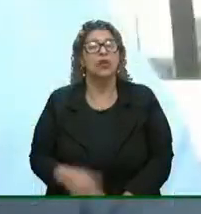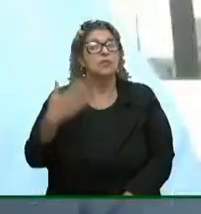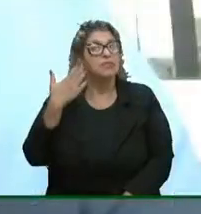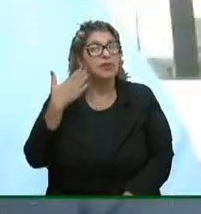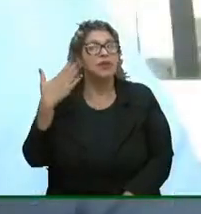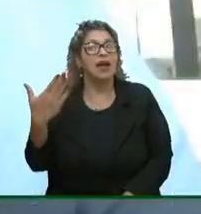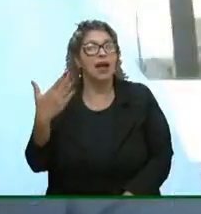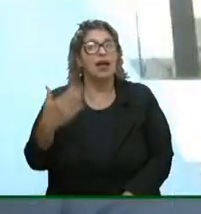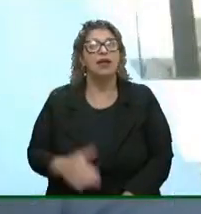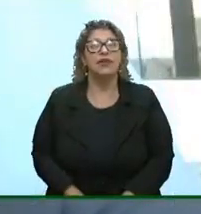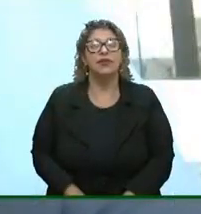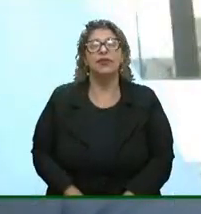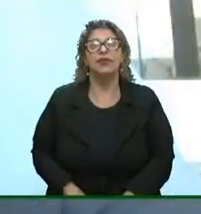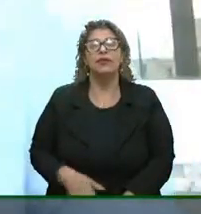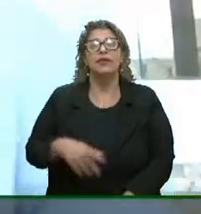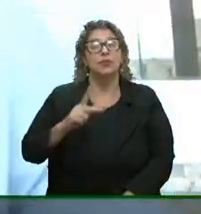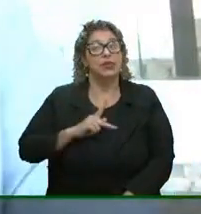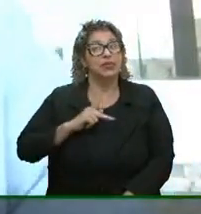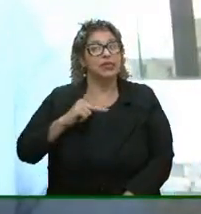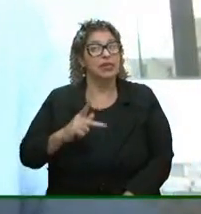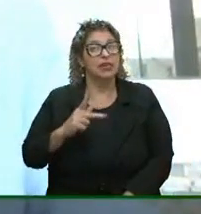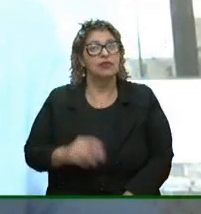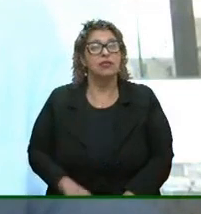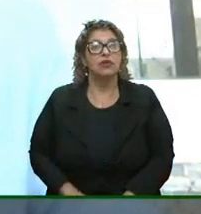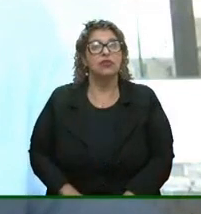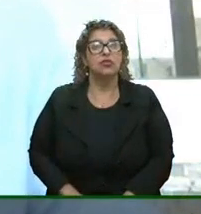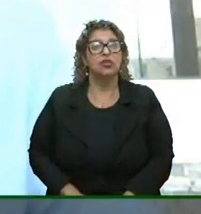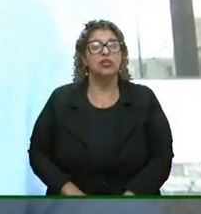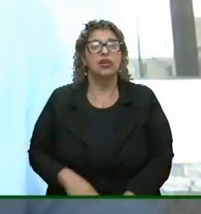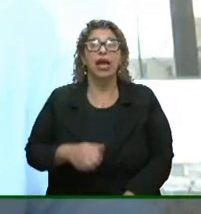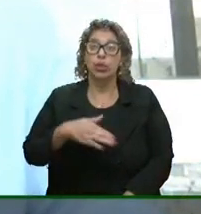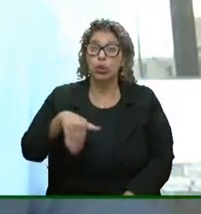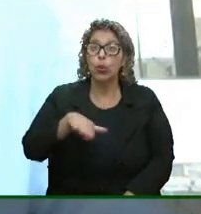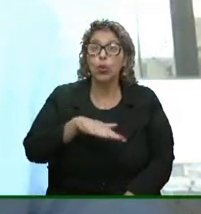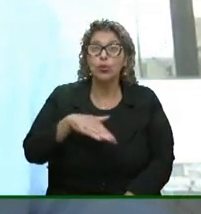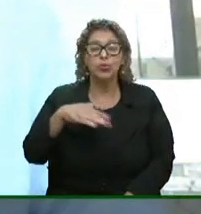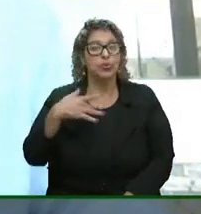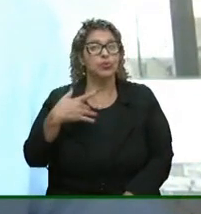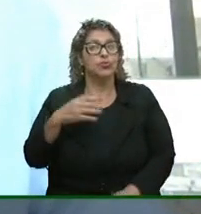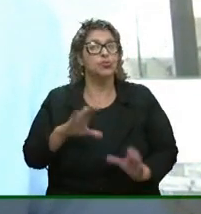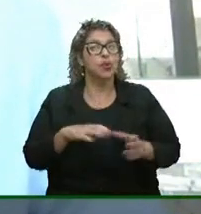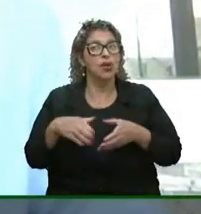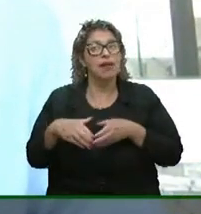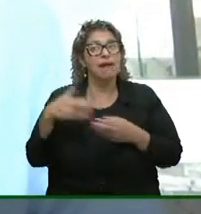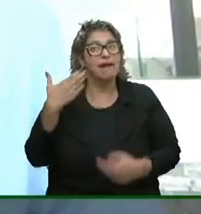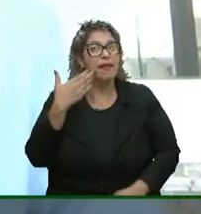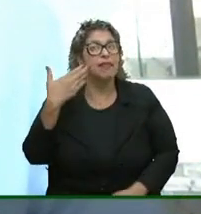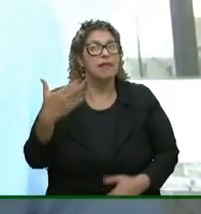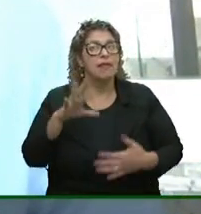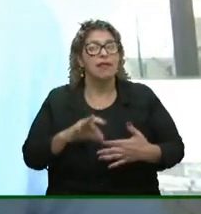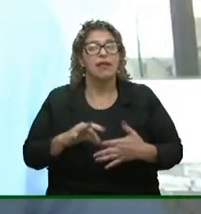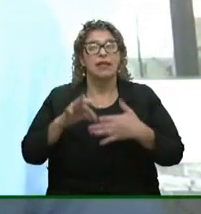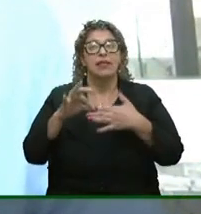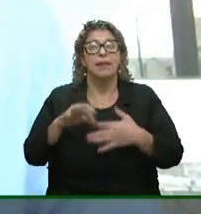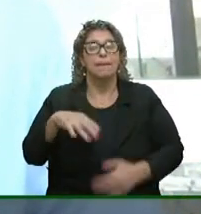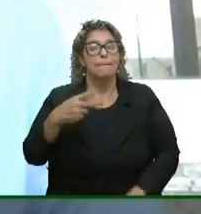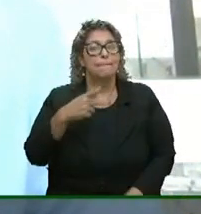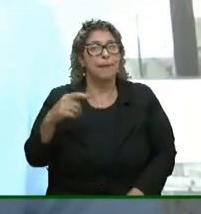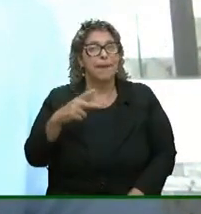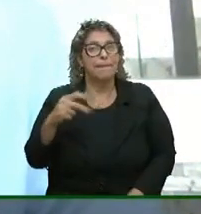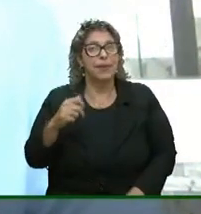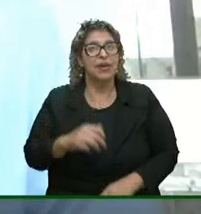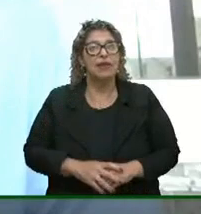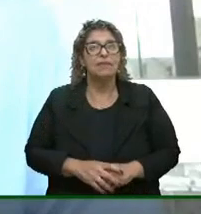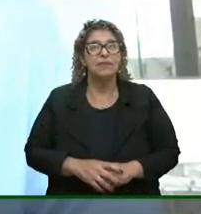Obrigado, presidente Gabriel, demais colegas. Agradeço ao líder Pepe Vargas aqui por